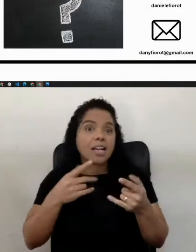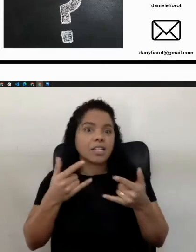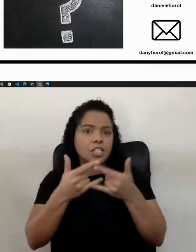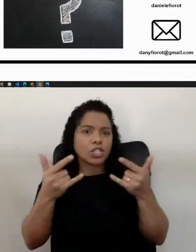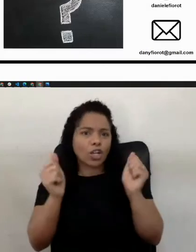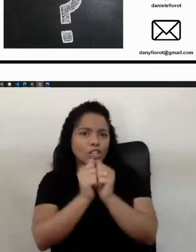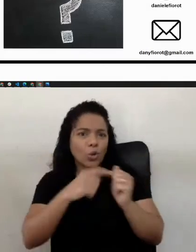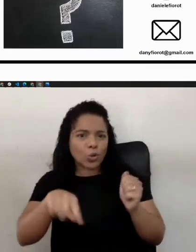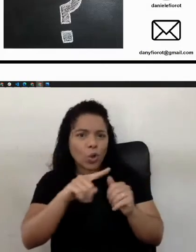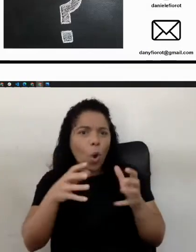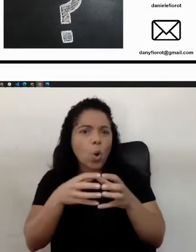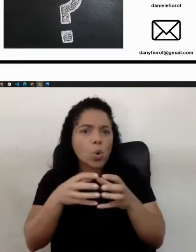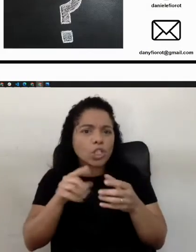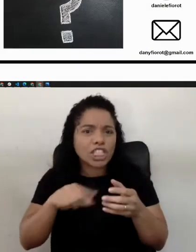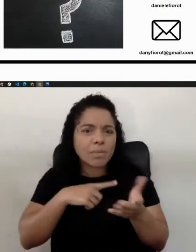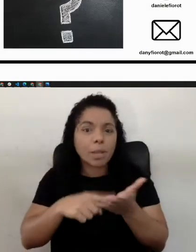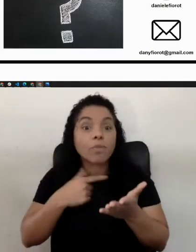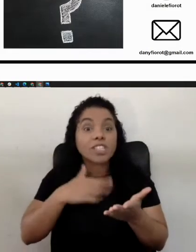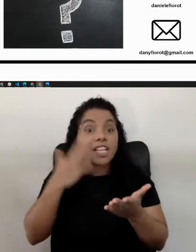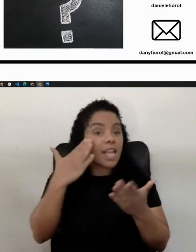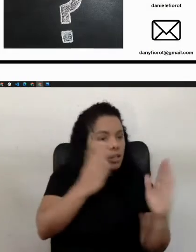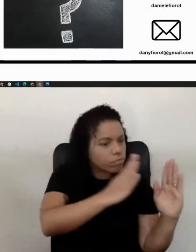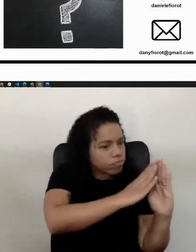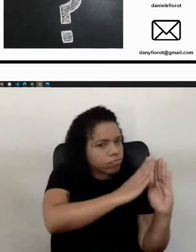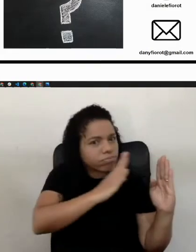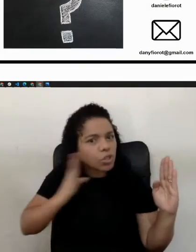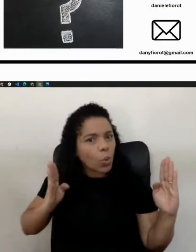time. Você entende a montagem da história e a definição de